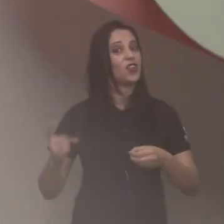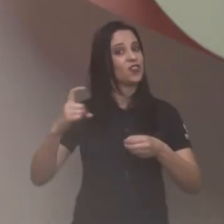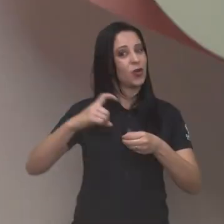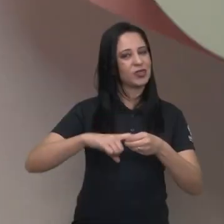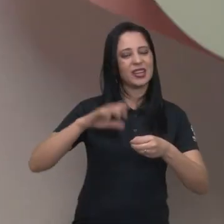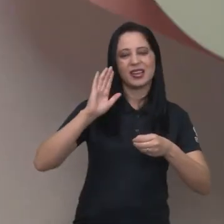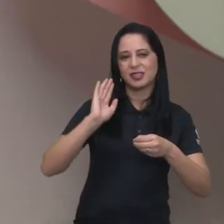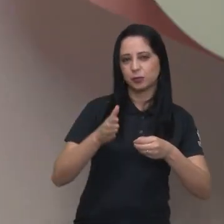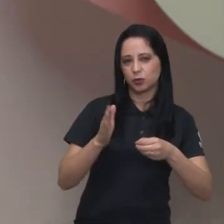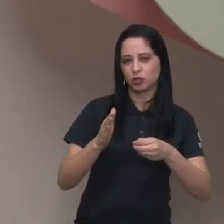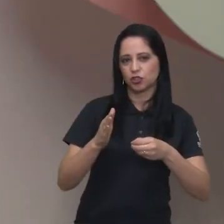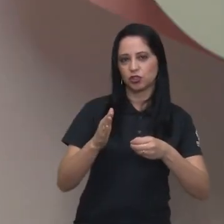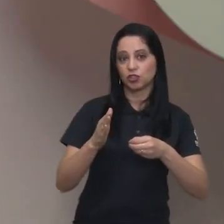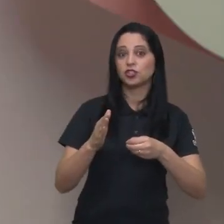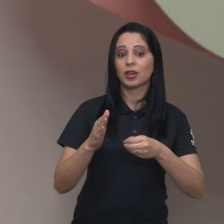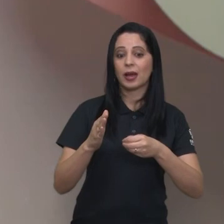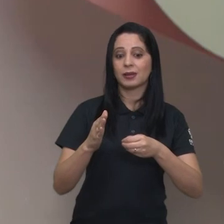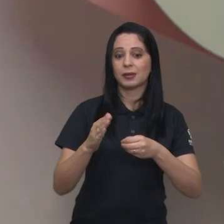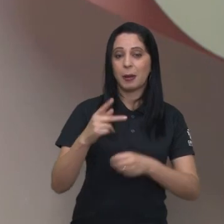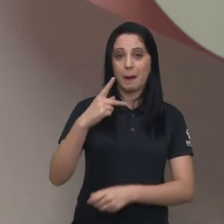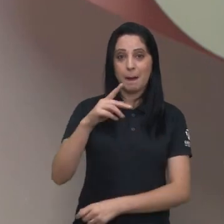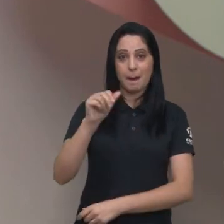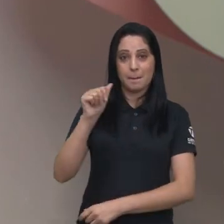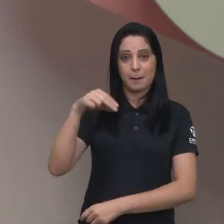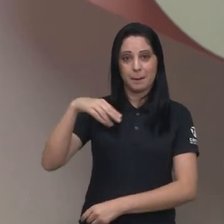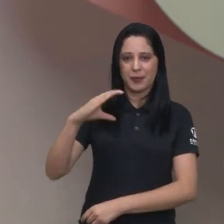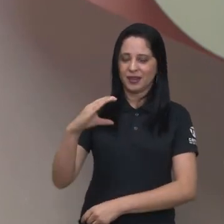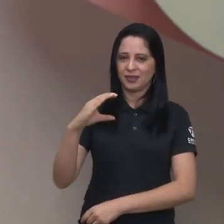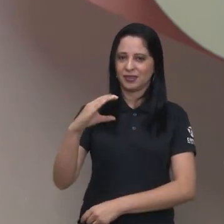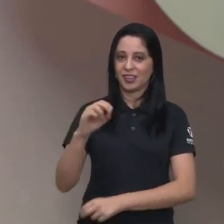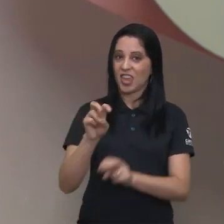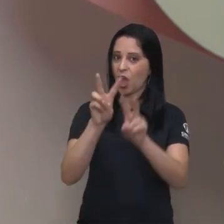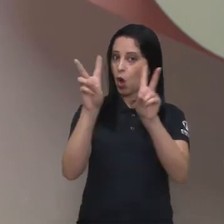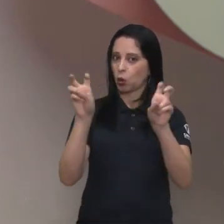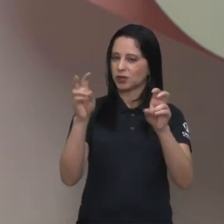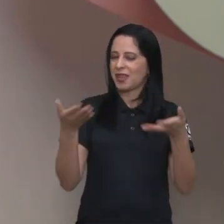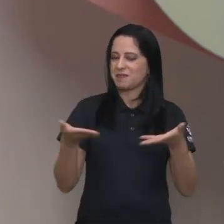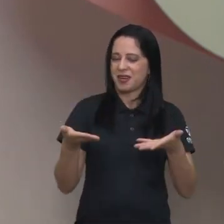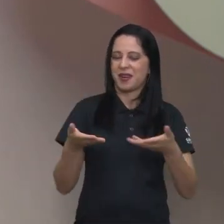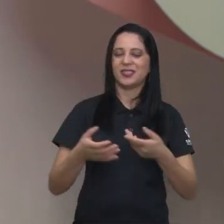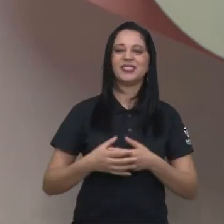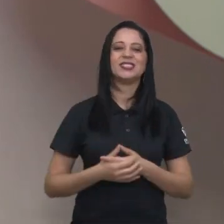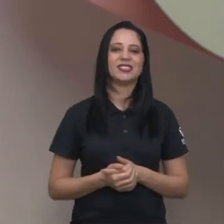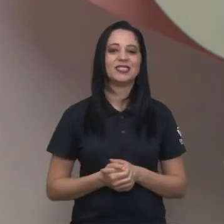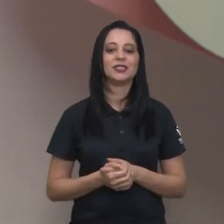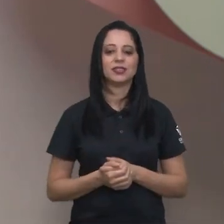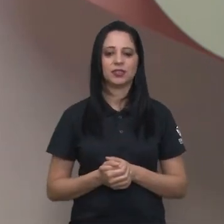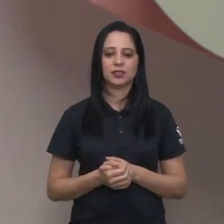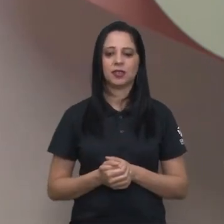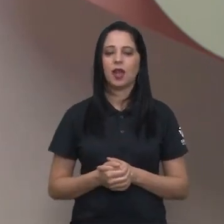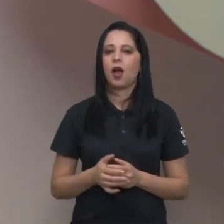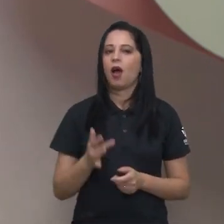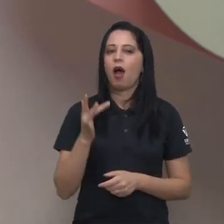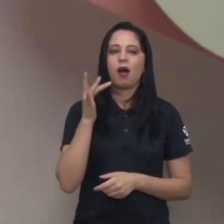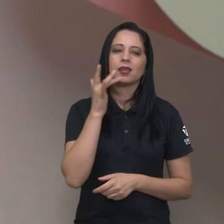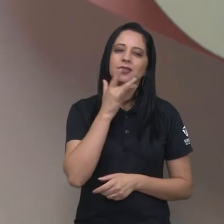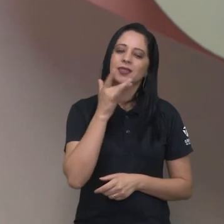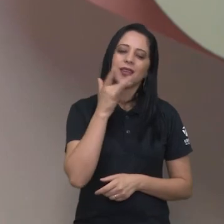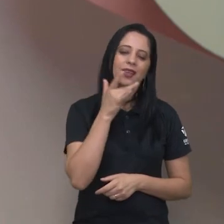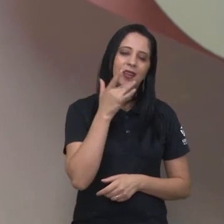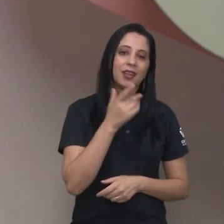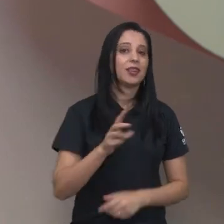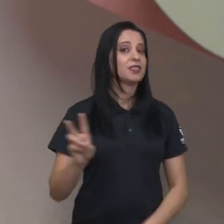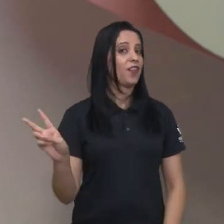Estamos de volta e plantas alimentícias não convencionais é o tema do programa de hoje. Essas plantas que são